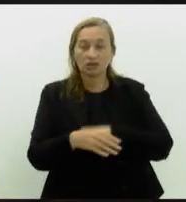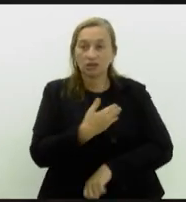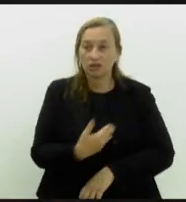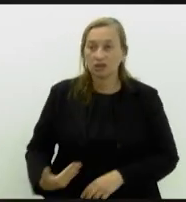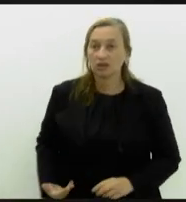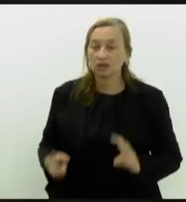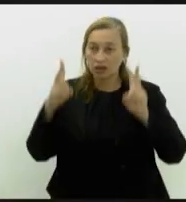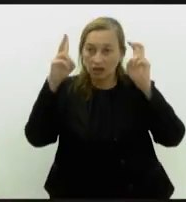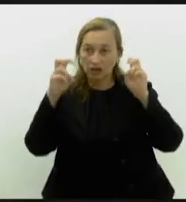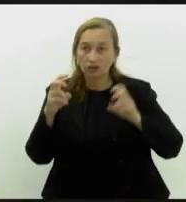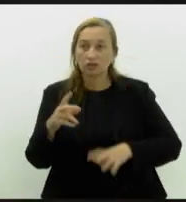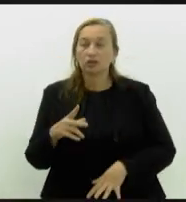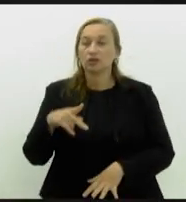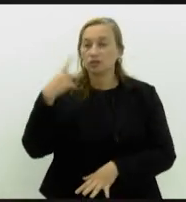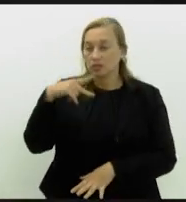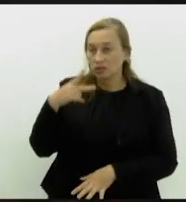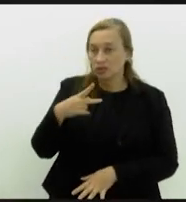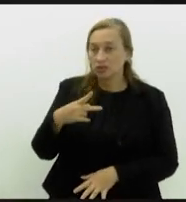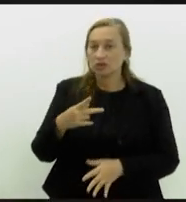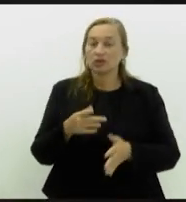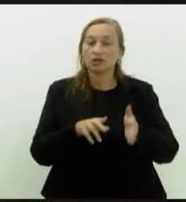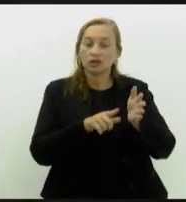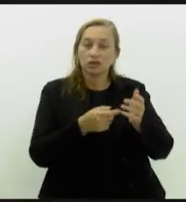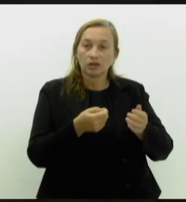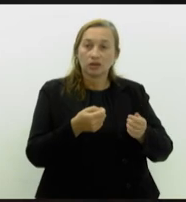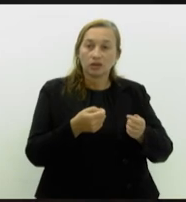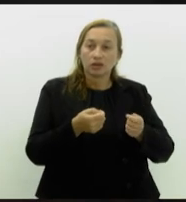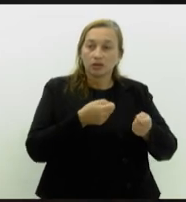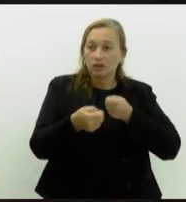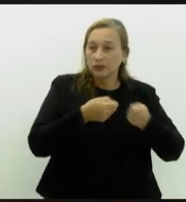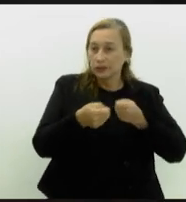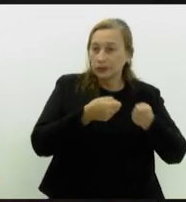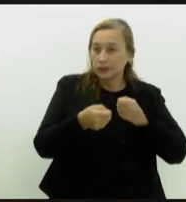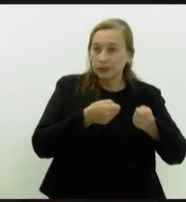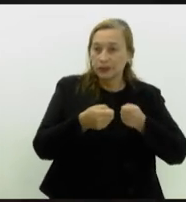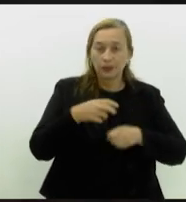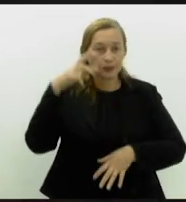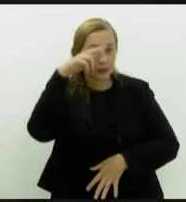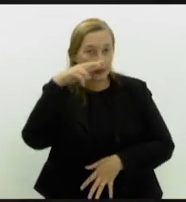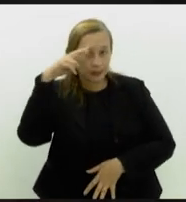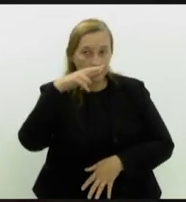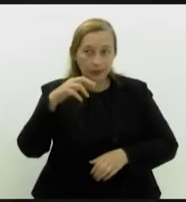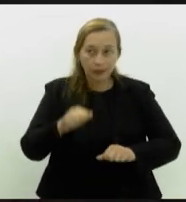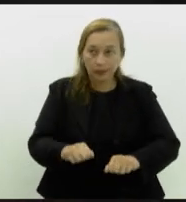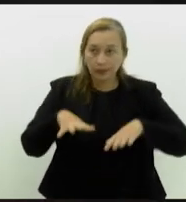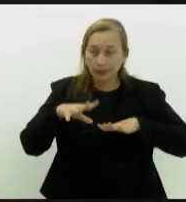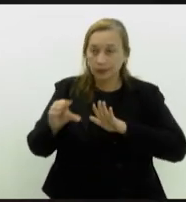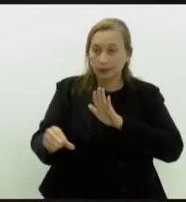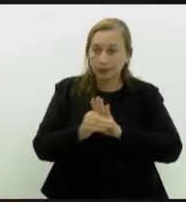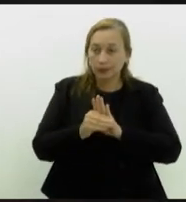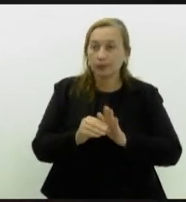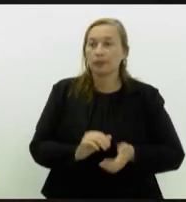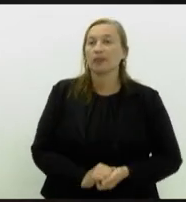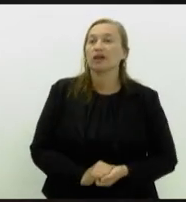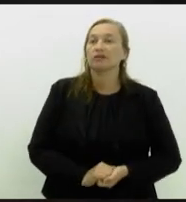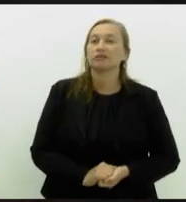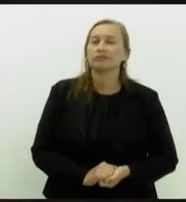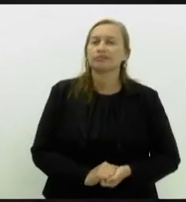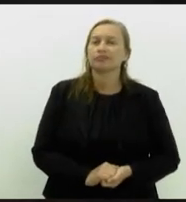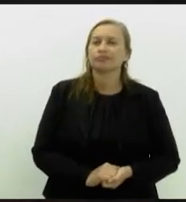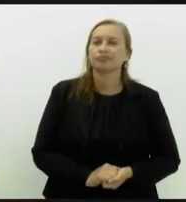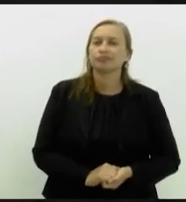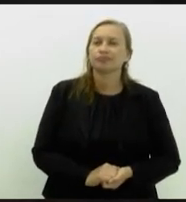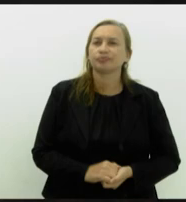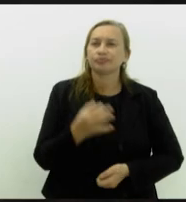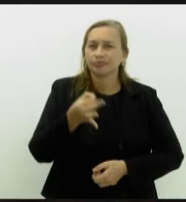de Polícia, de Orçamento, Finanças, Fiscalização Financeira e Controle, a emenda de plenário. Para emitir